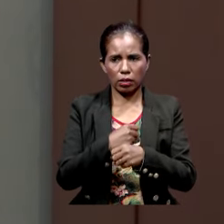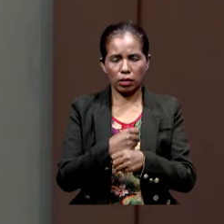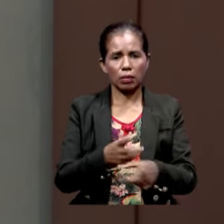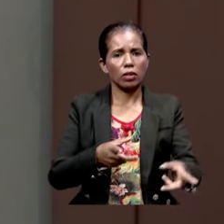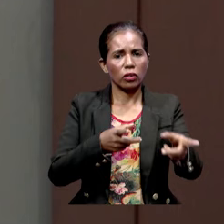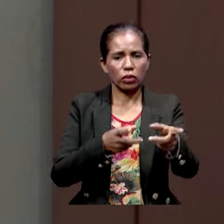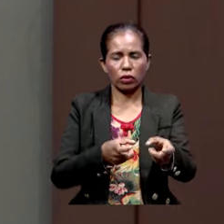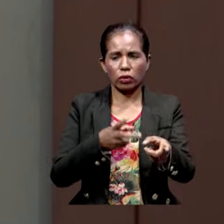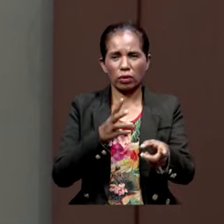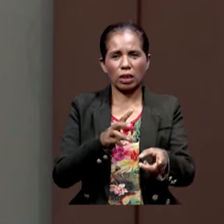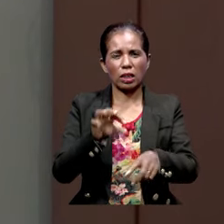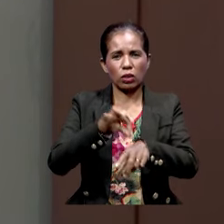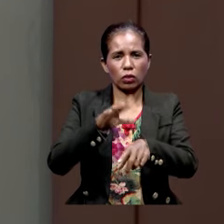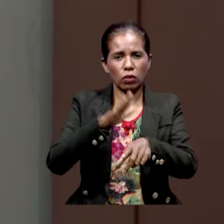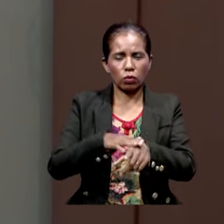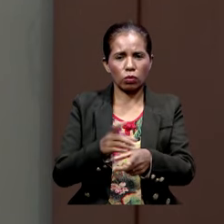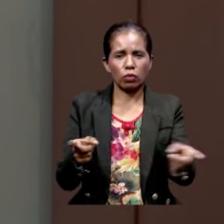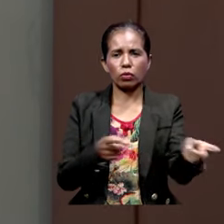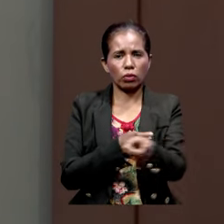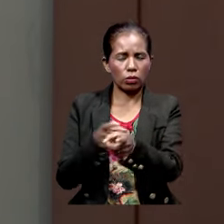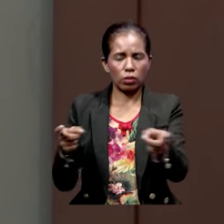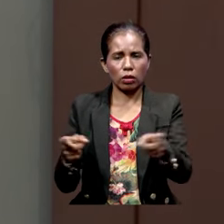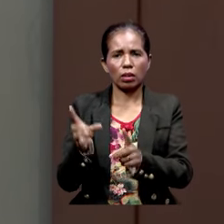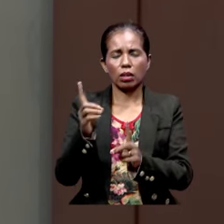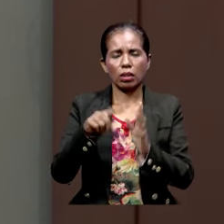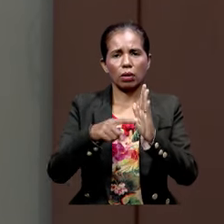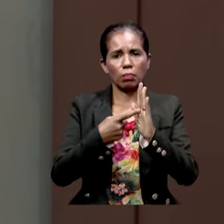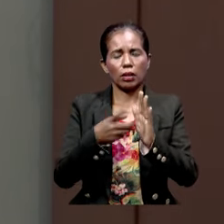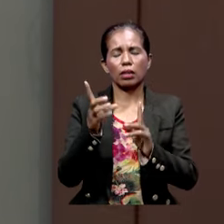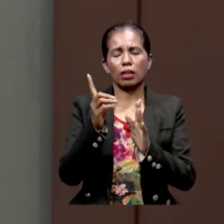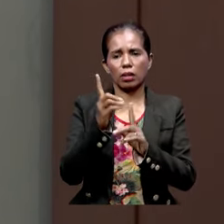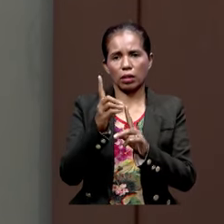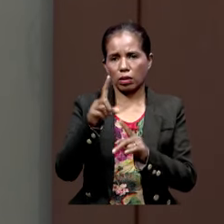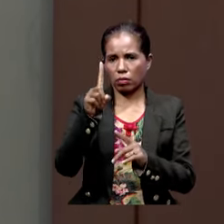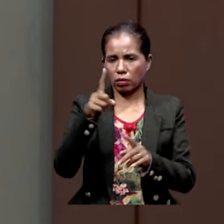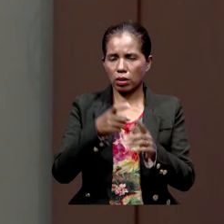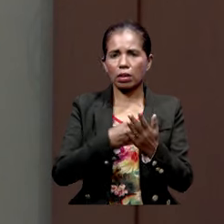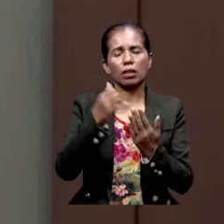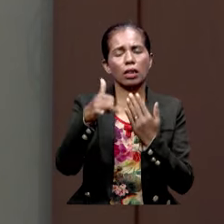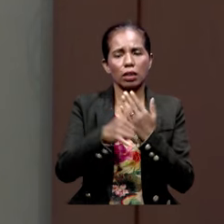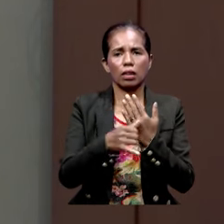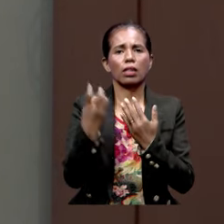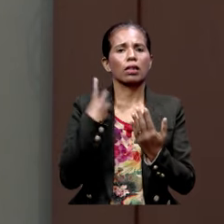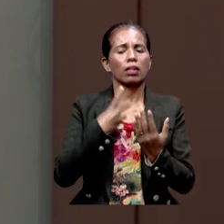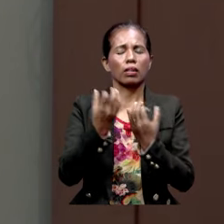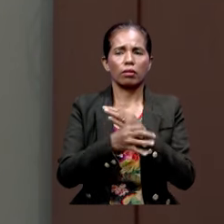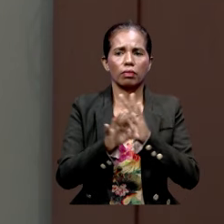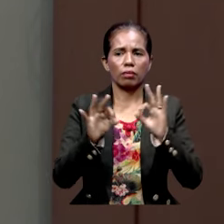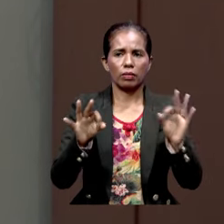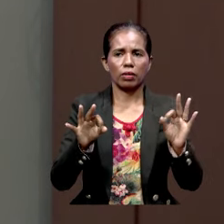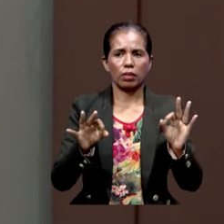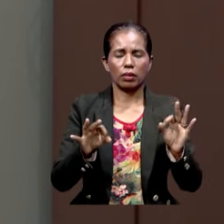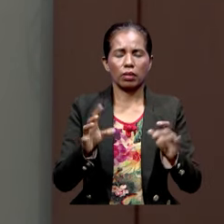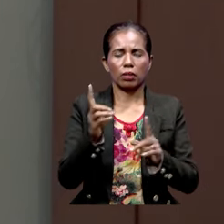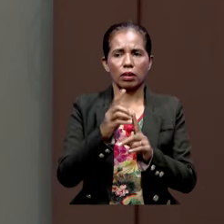fumigação massa ne be mai ta hu i ha dio un de janeiro i ta remata i ha